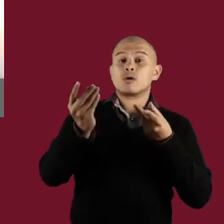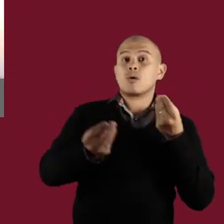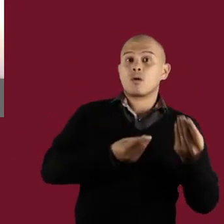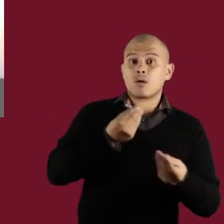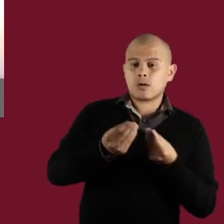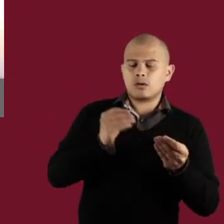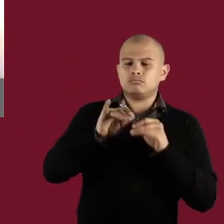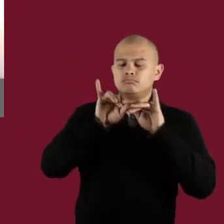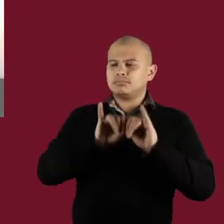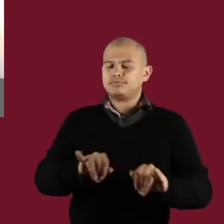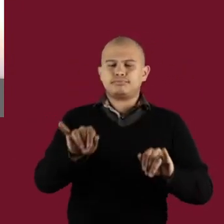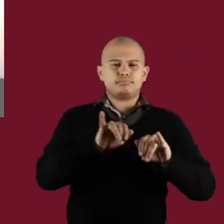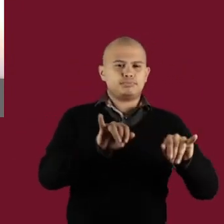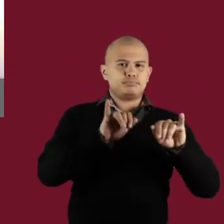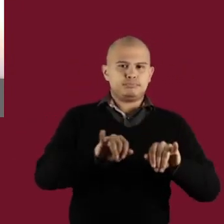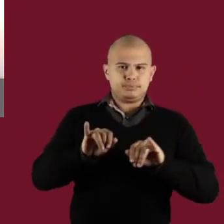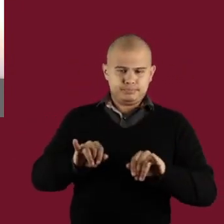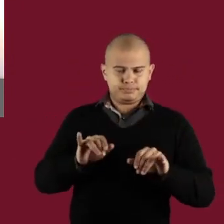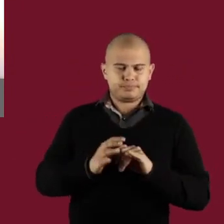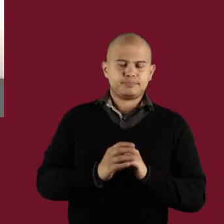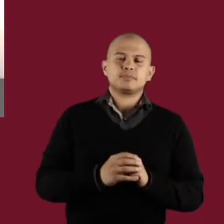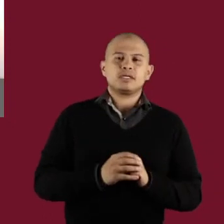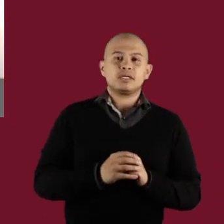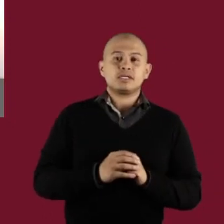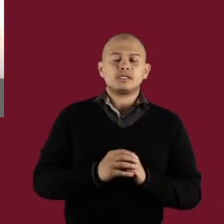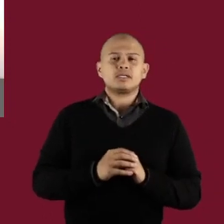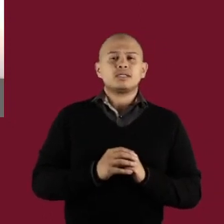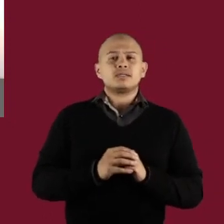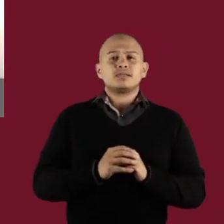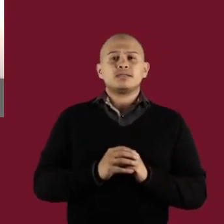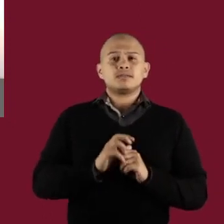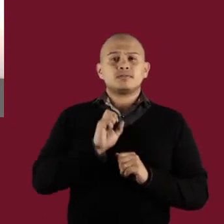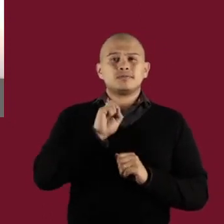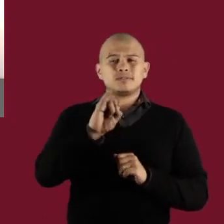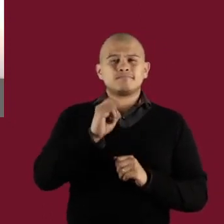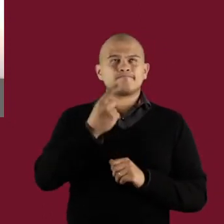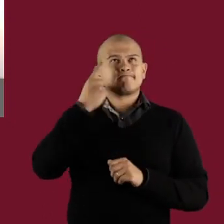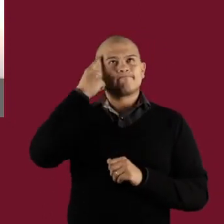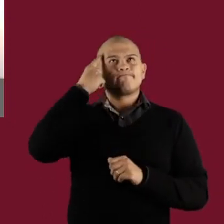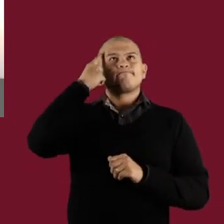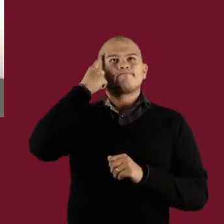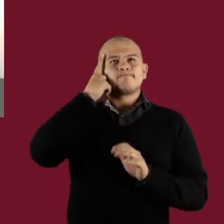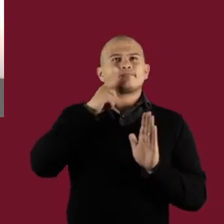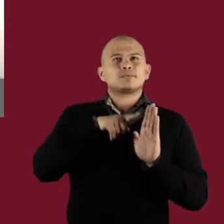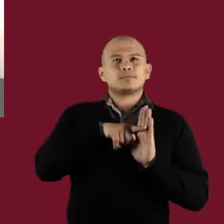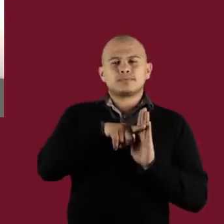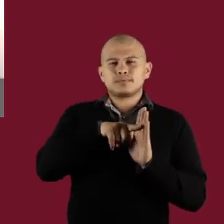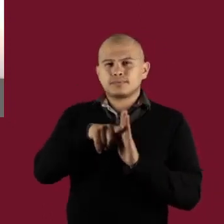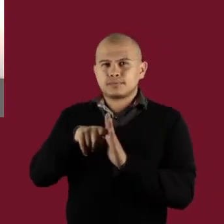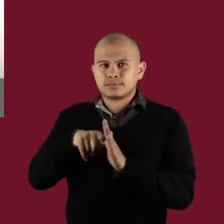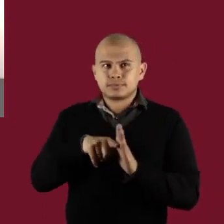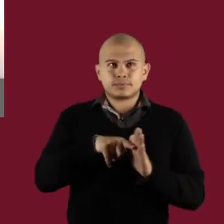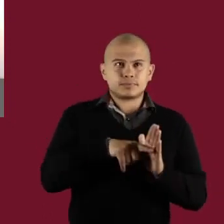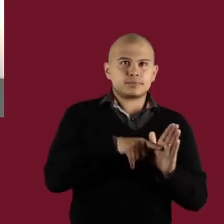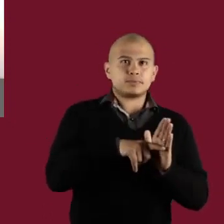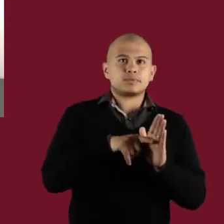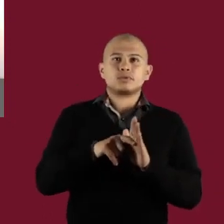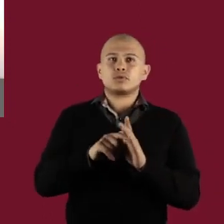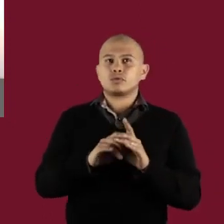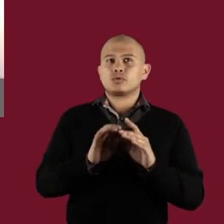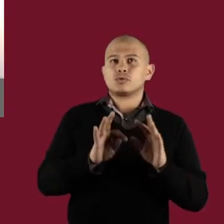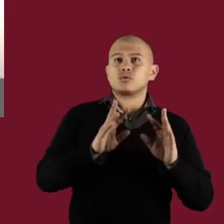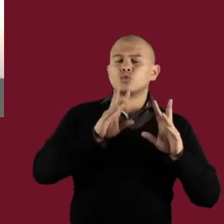organização. E se você for analisar, Francis e também Emily, e você que